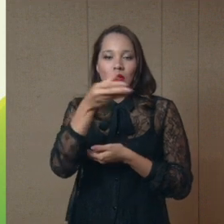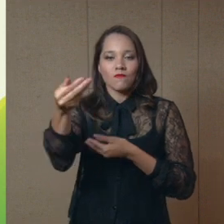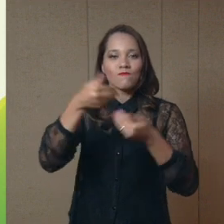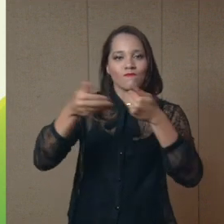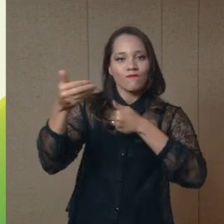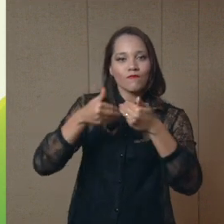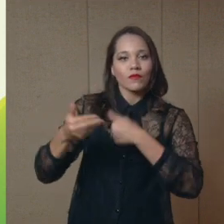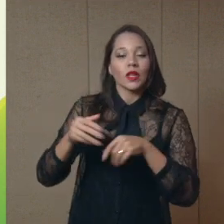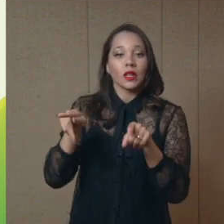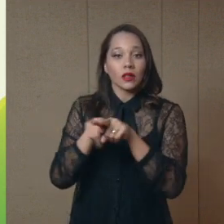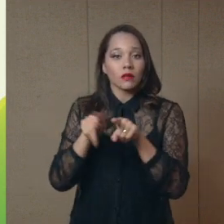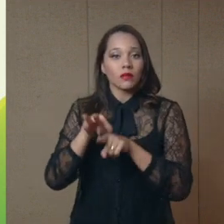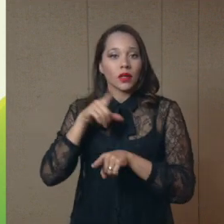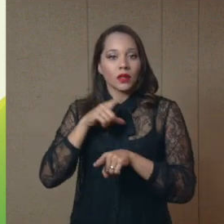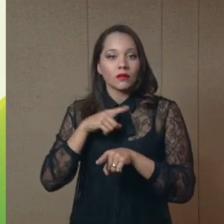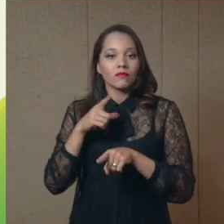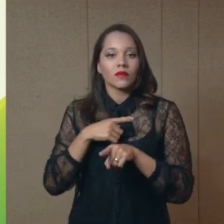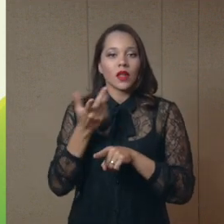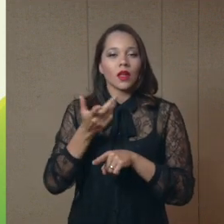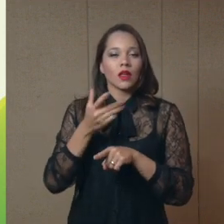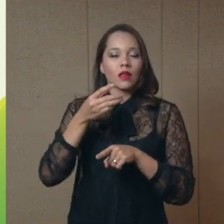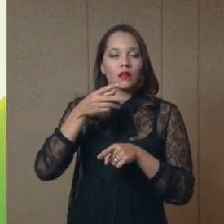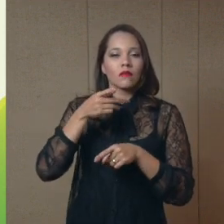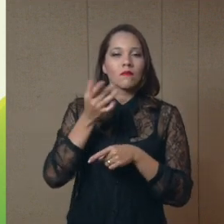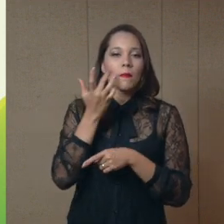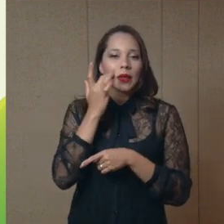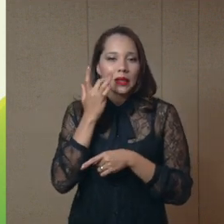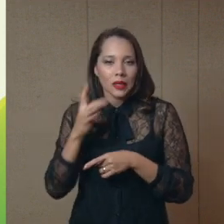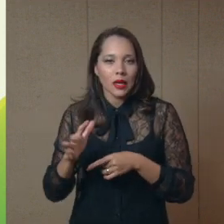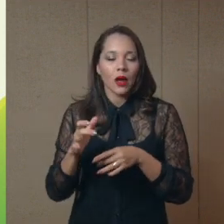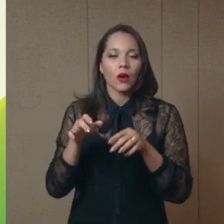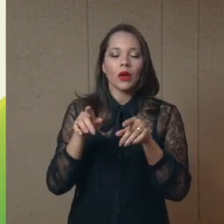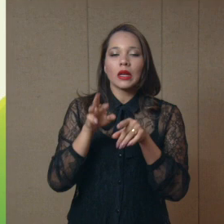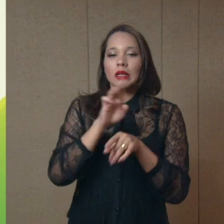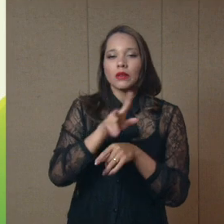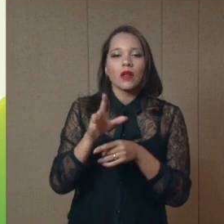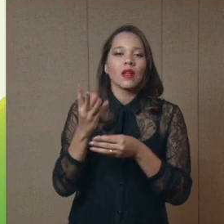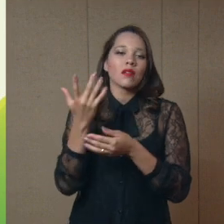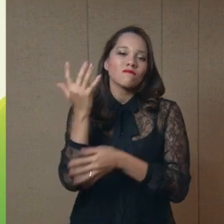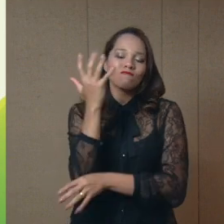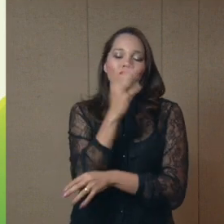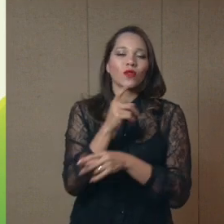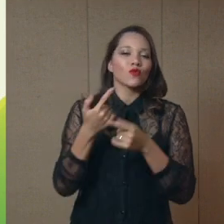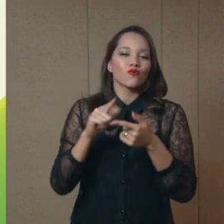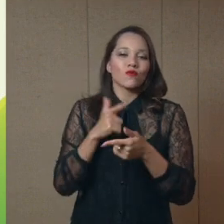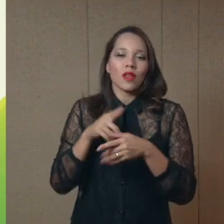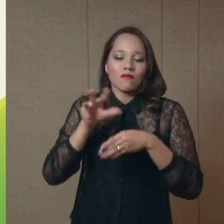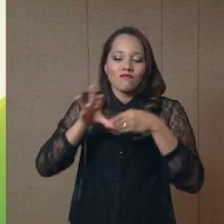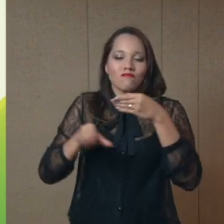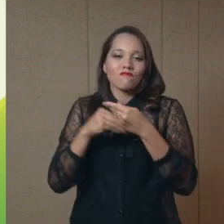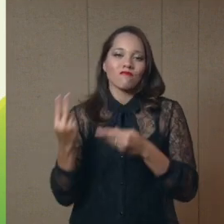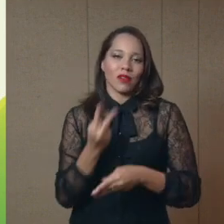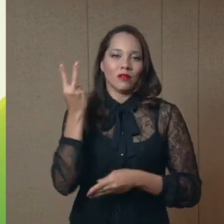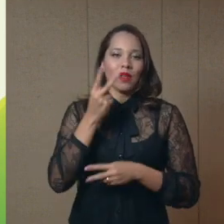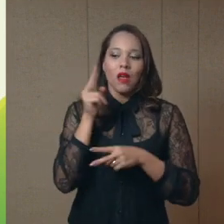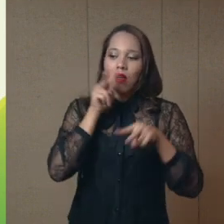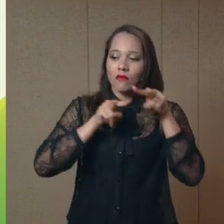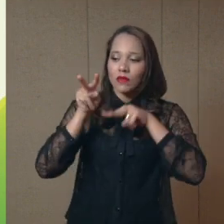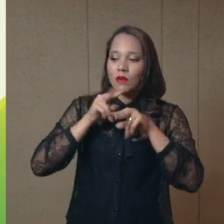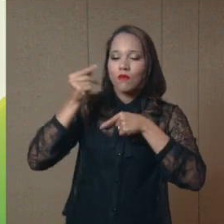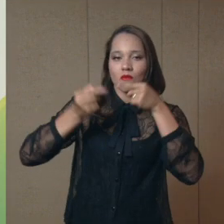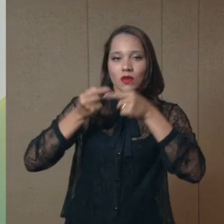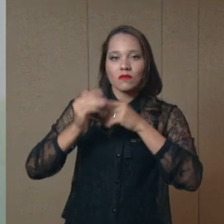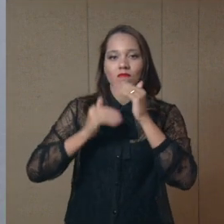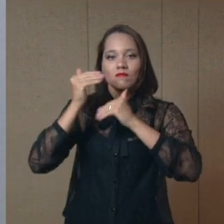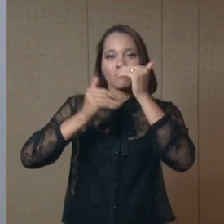agrícolas também temos commodities minerais e que ela sair natura e não a agregação de valor então o olhar da política é